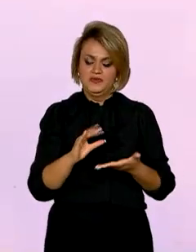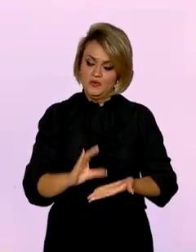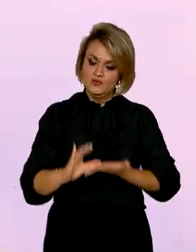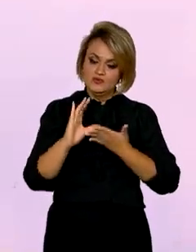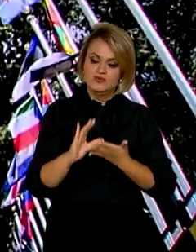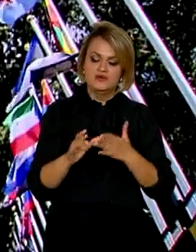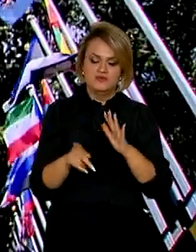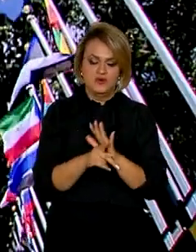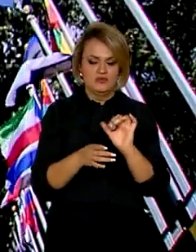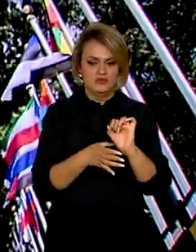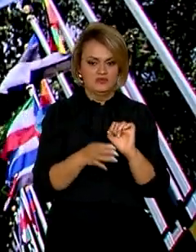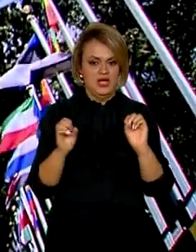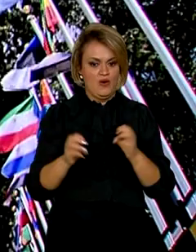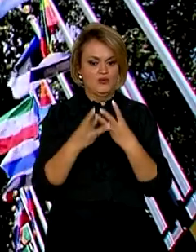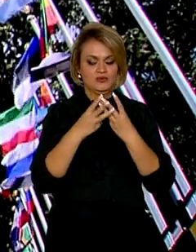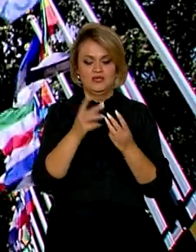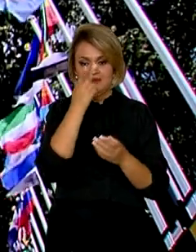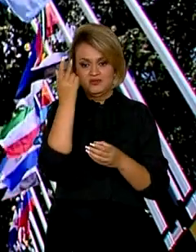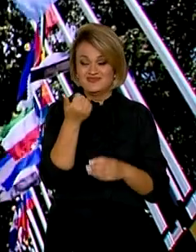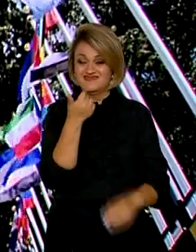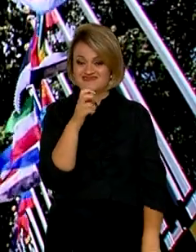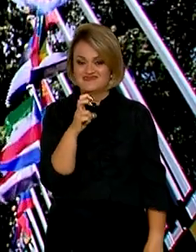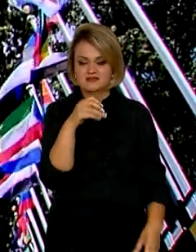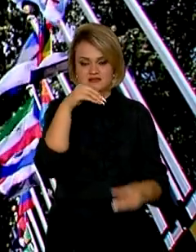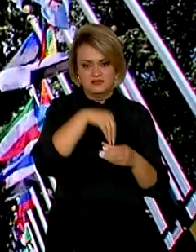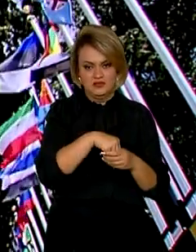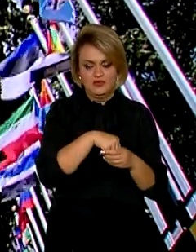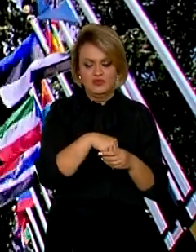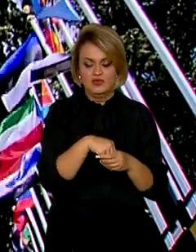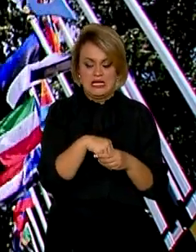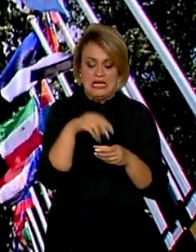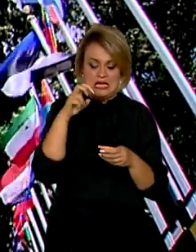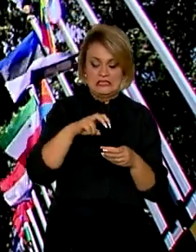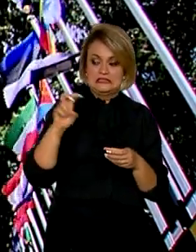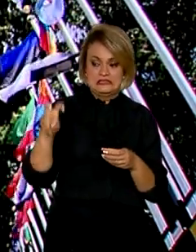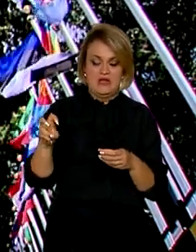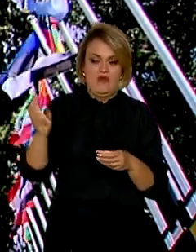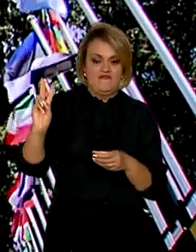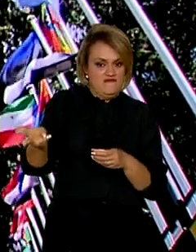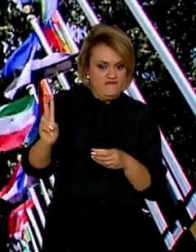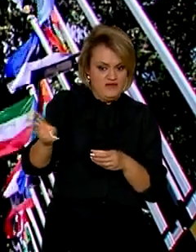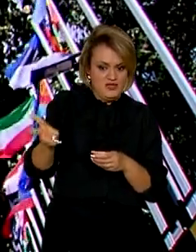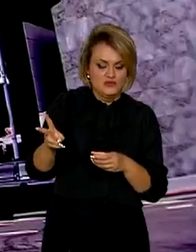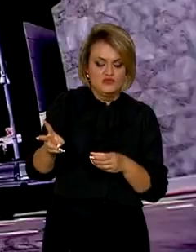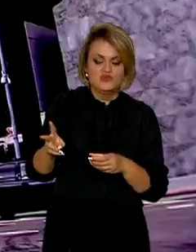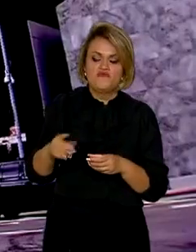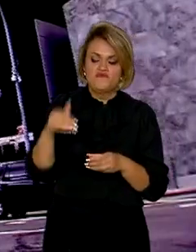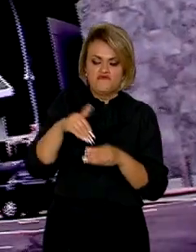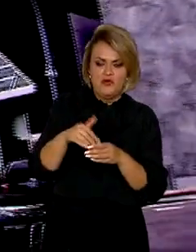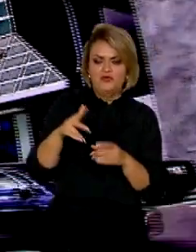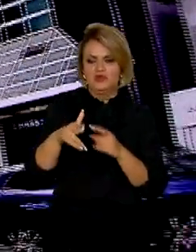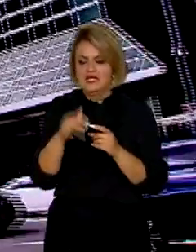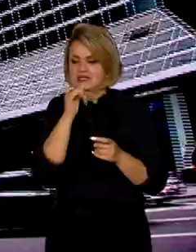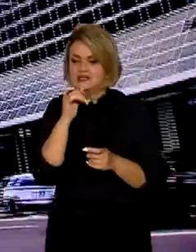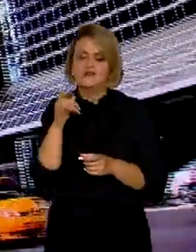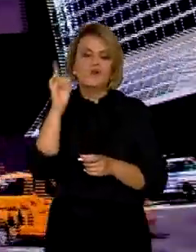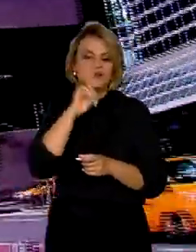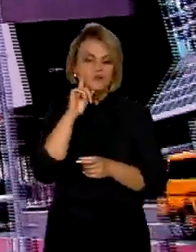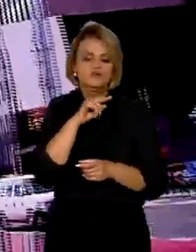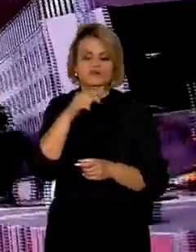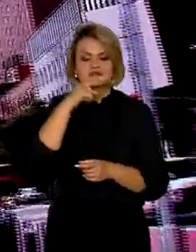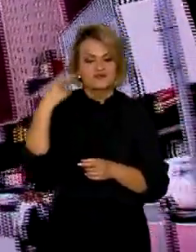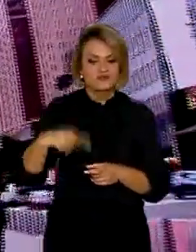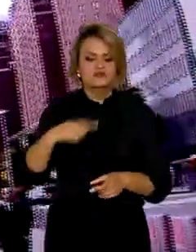de Segurança da ONU tem 15 membros, sendo que apenas 5 são permanentes e têm poder de veto: Estados Unidos,